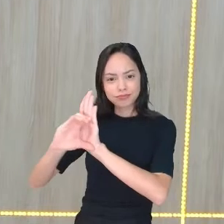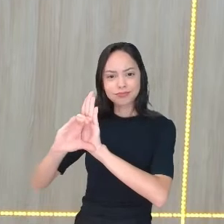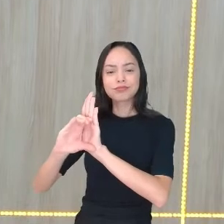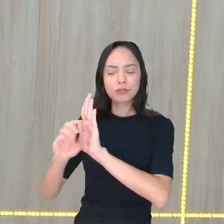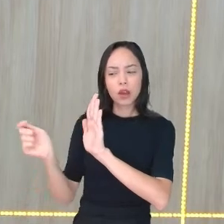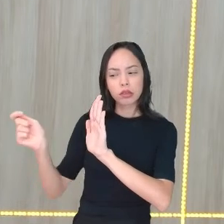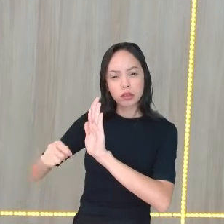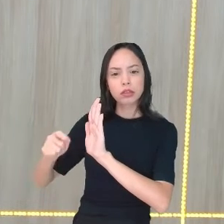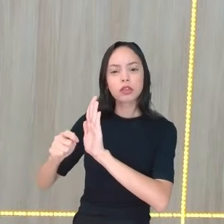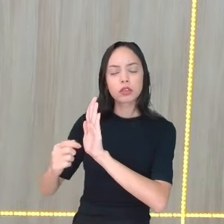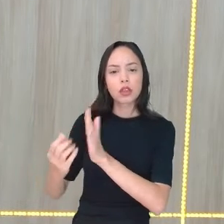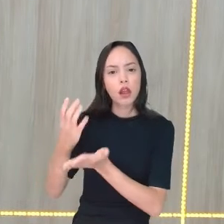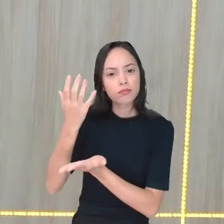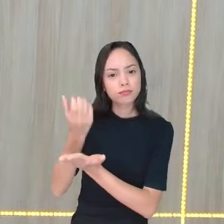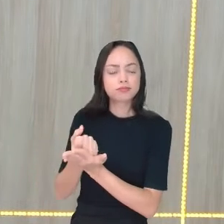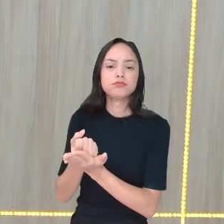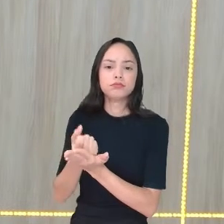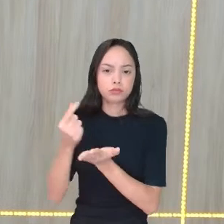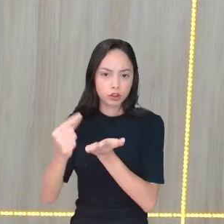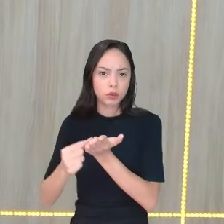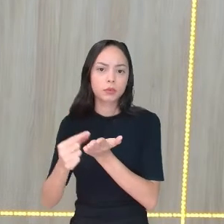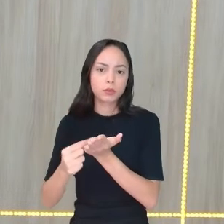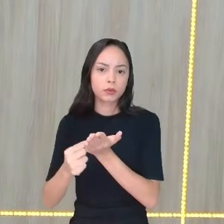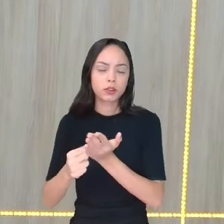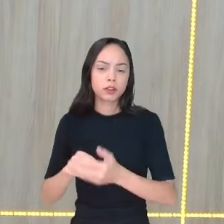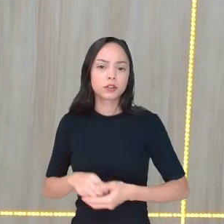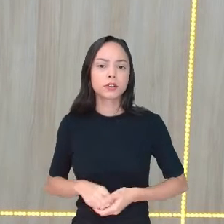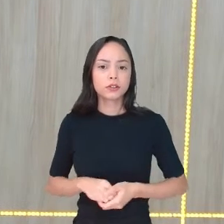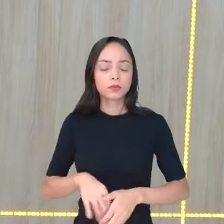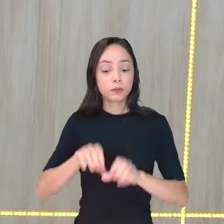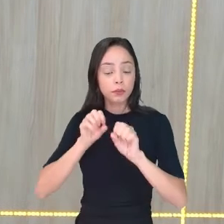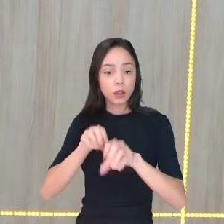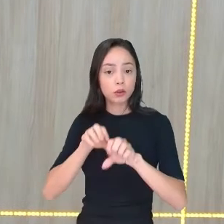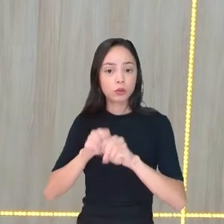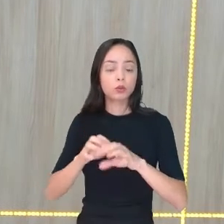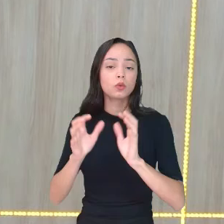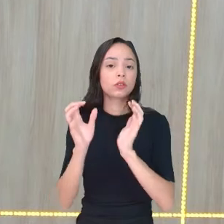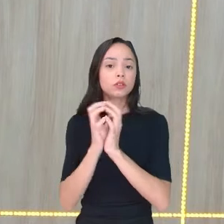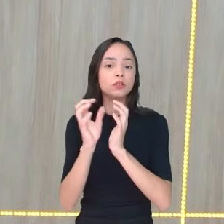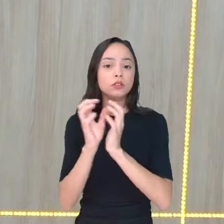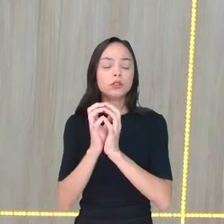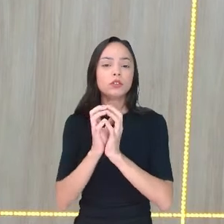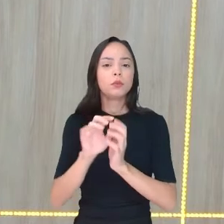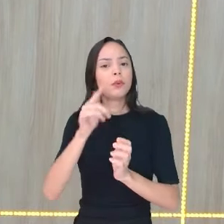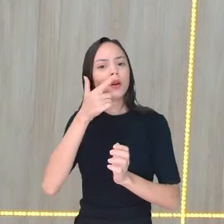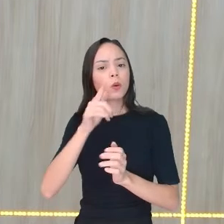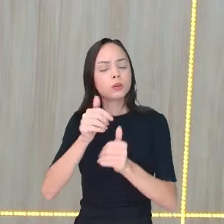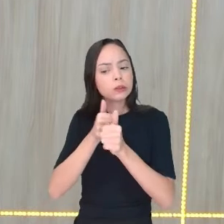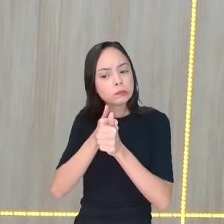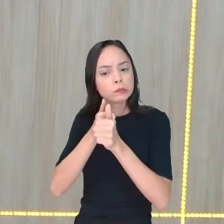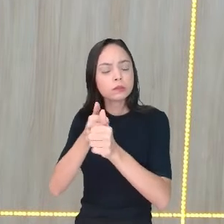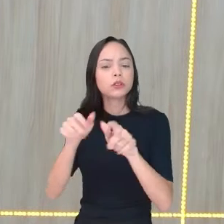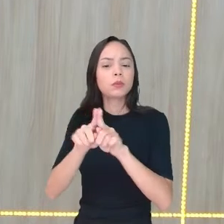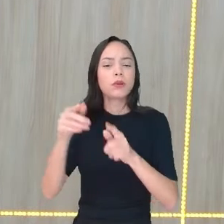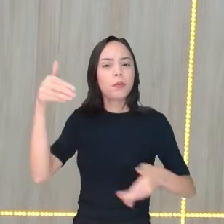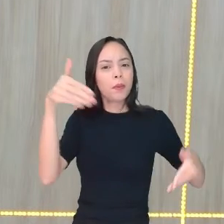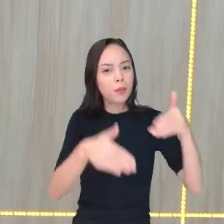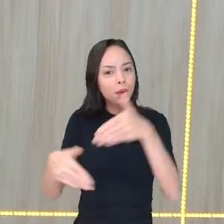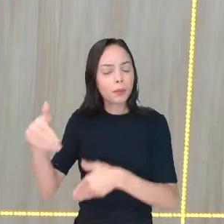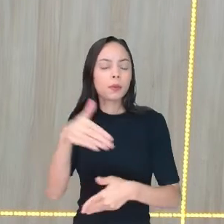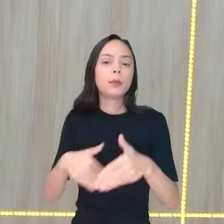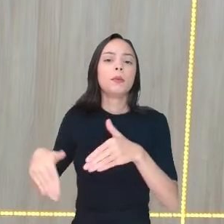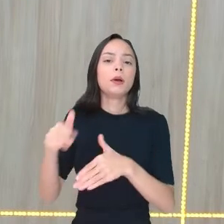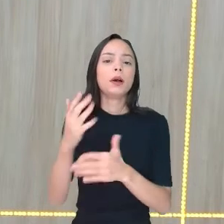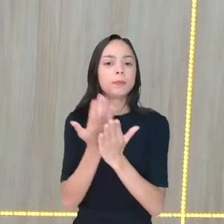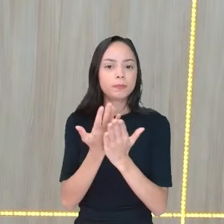vocês baixam o aplicativo do Educa Recife para poder seguir as aulas, né? Para poder participar das nossas